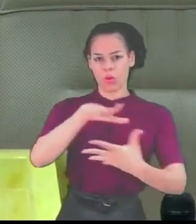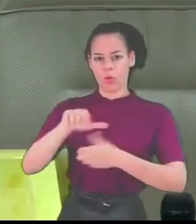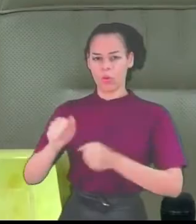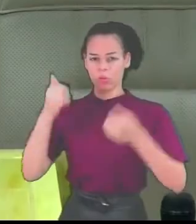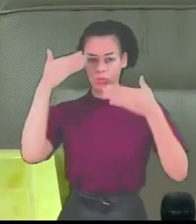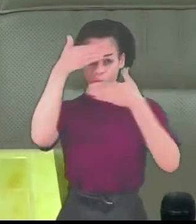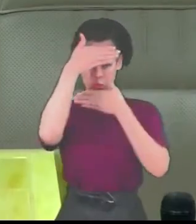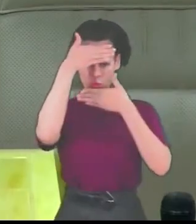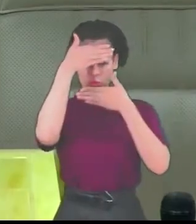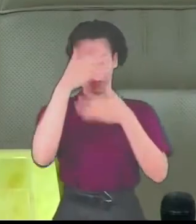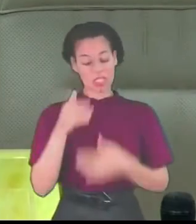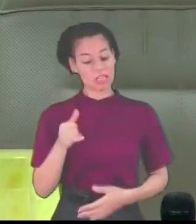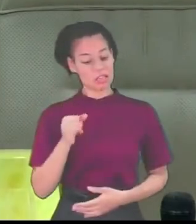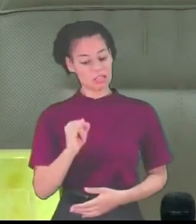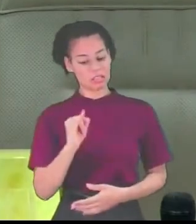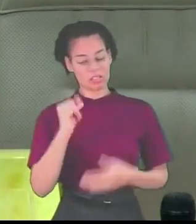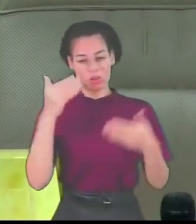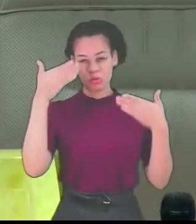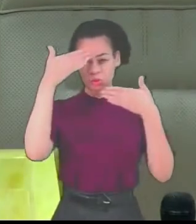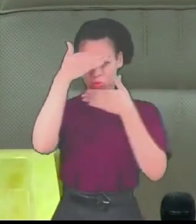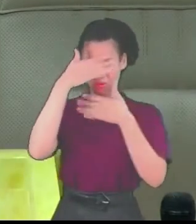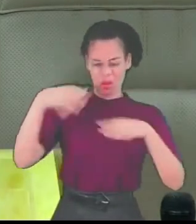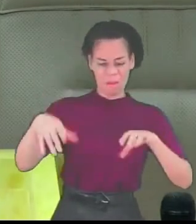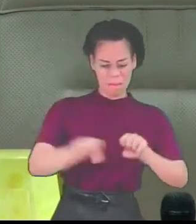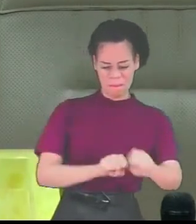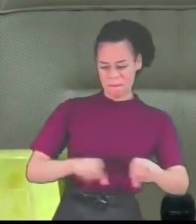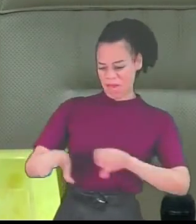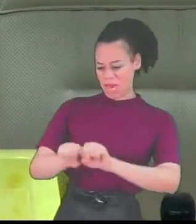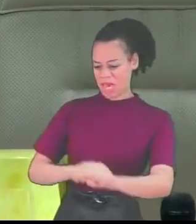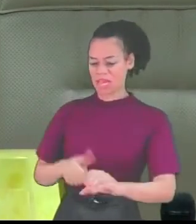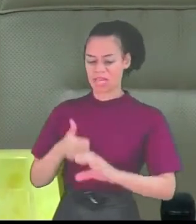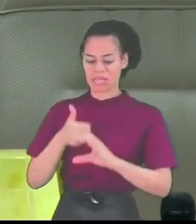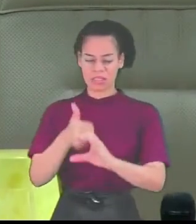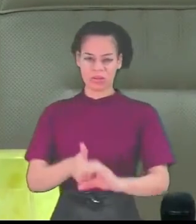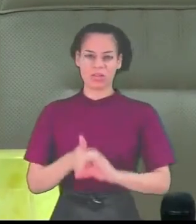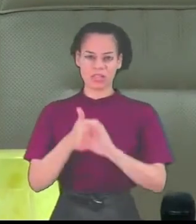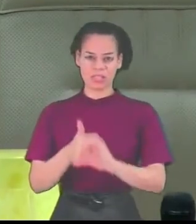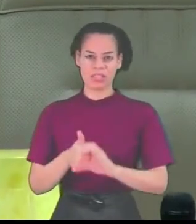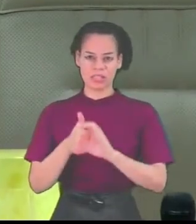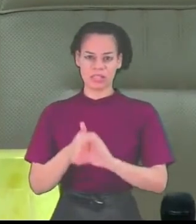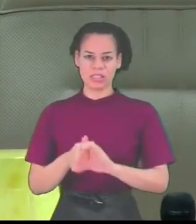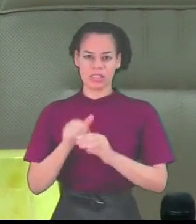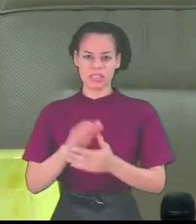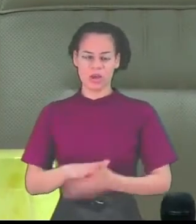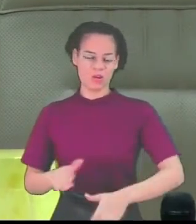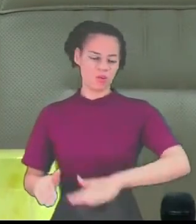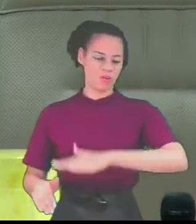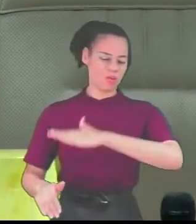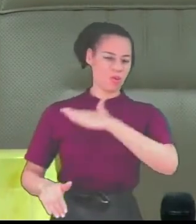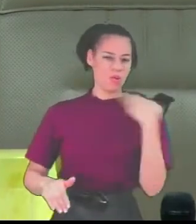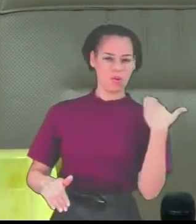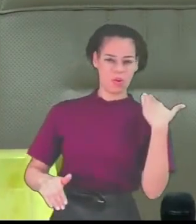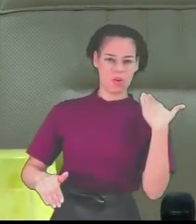muçulmanos eles matam cristãos de golam enforcam